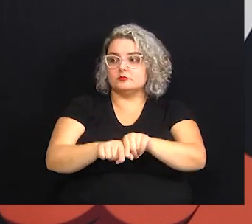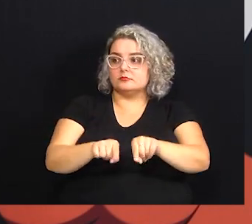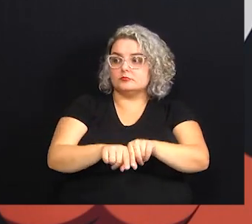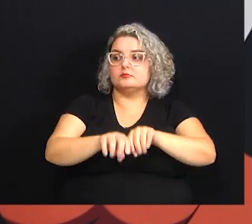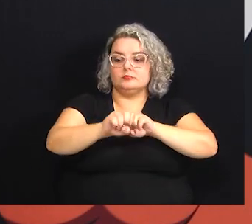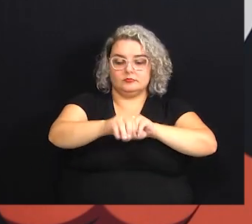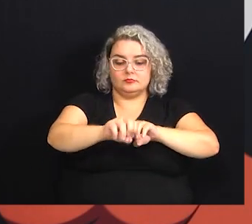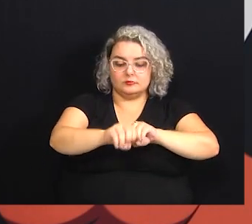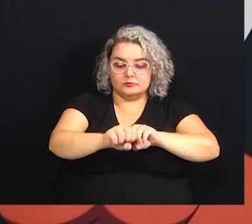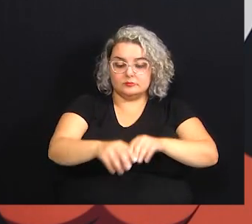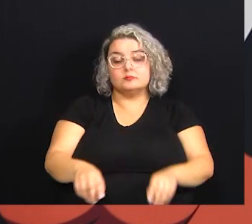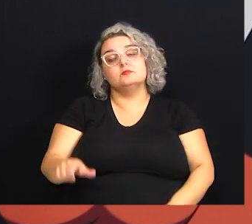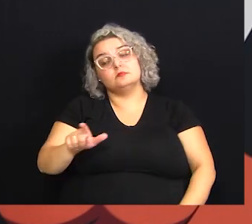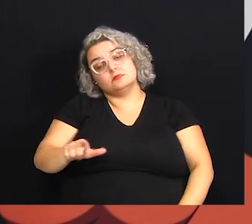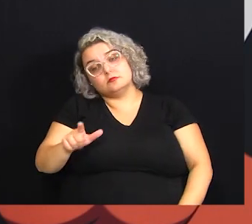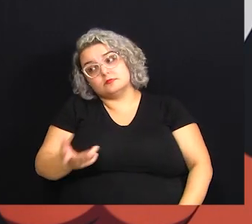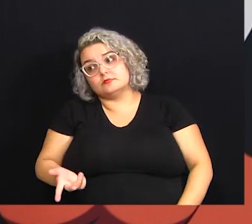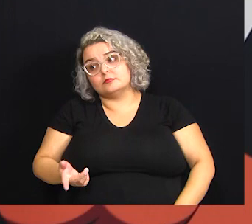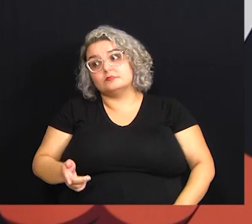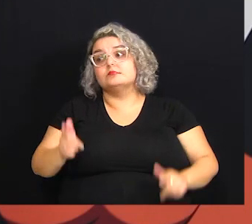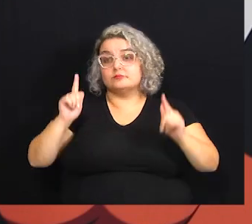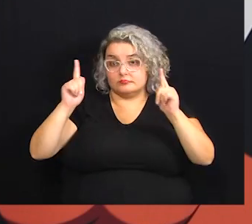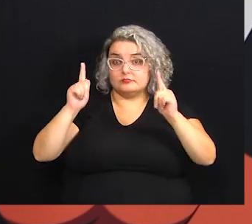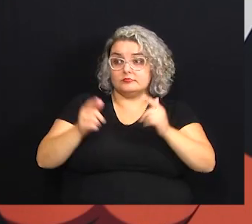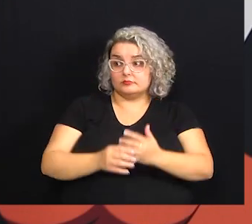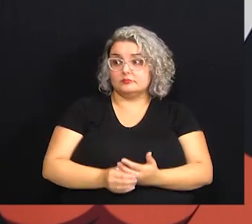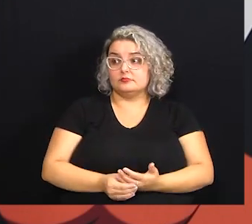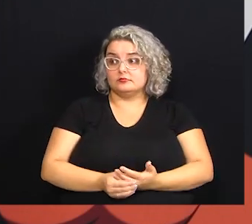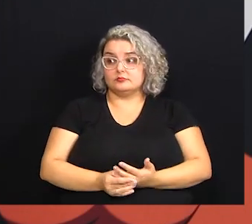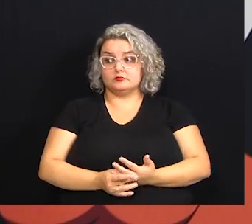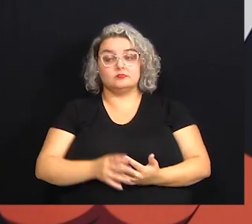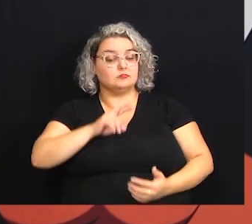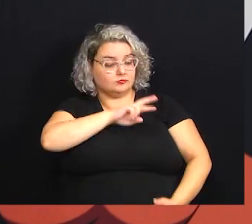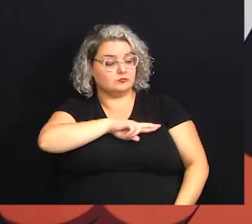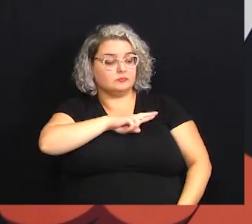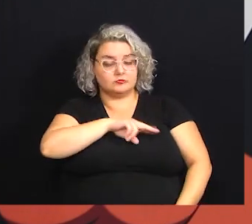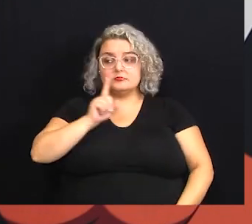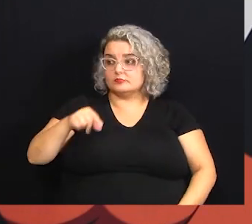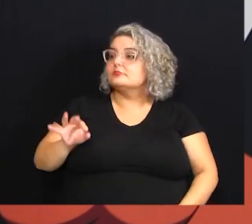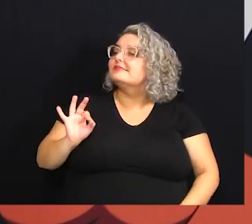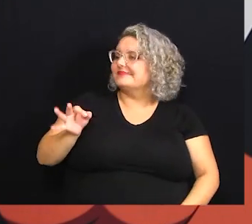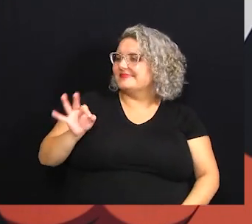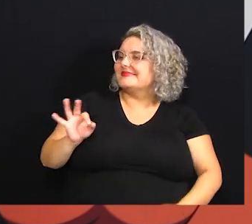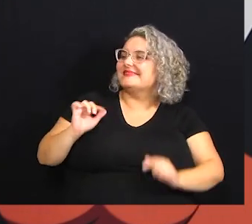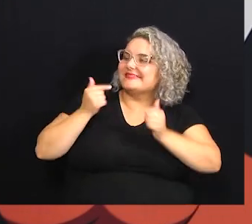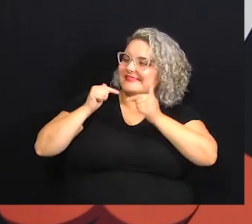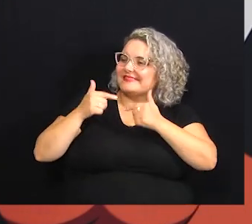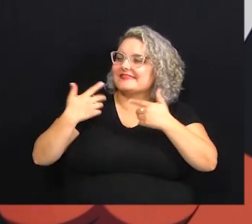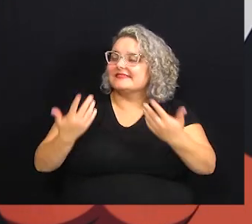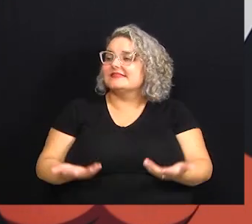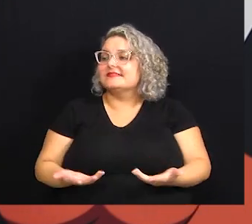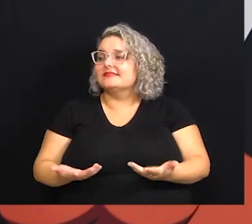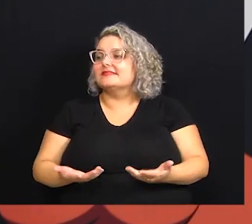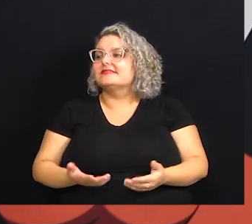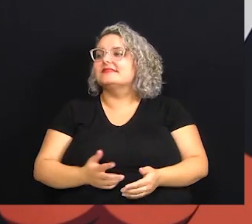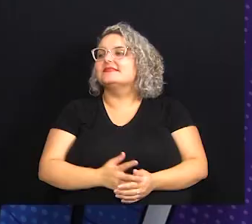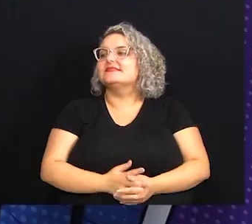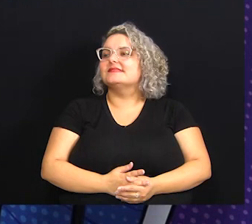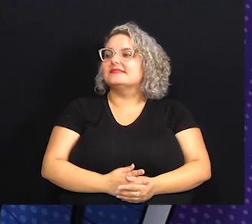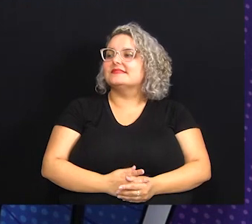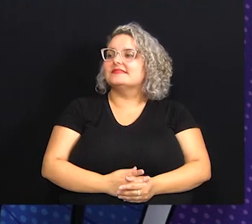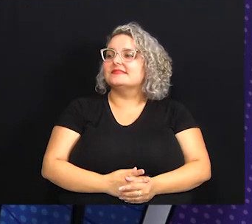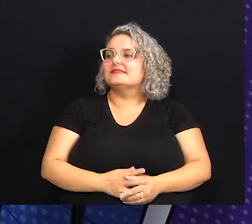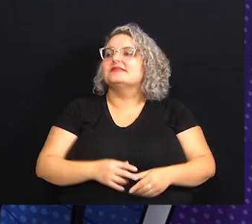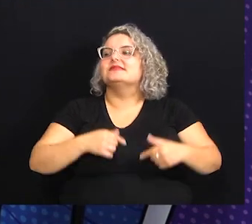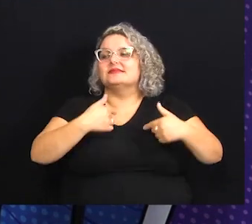também ensinamentos e, claro, a diversão, né, o entretenimento, o romance. Com certeza. Então,